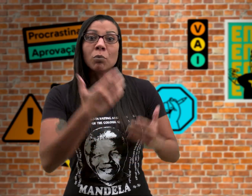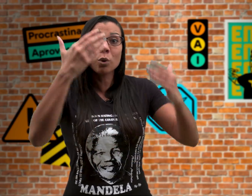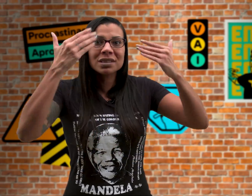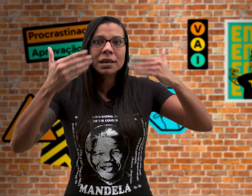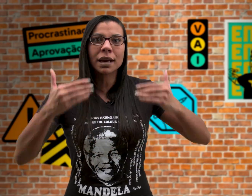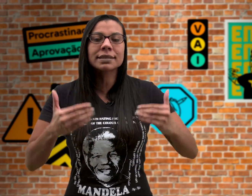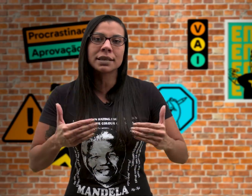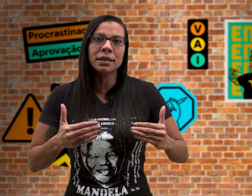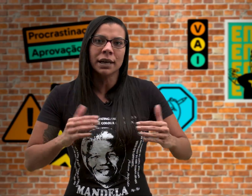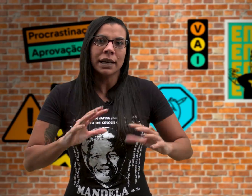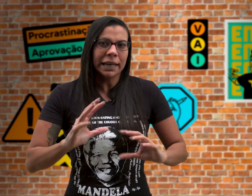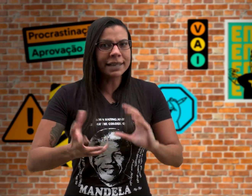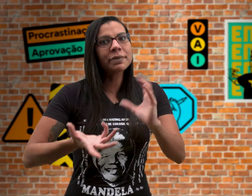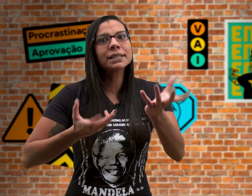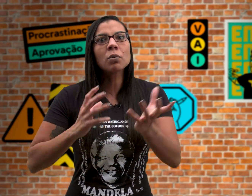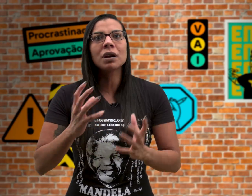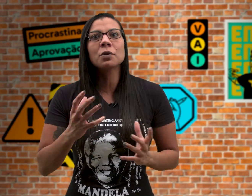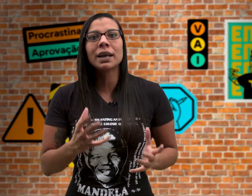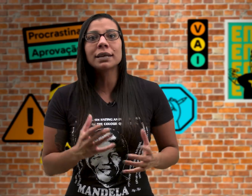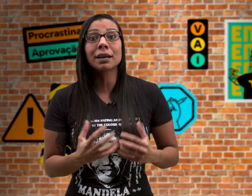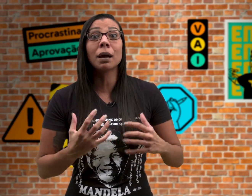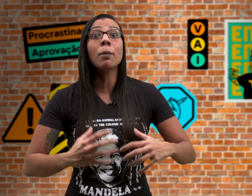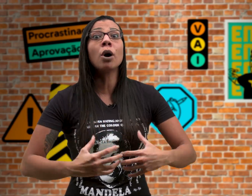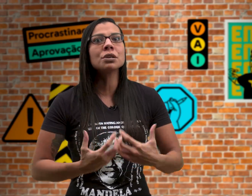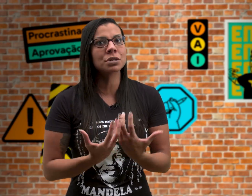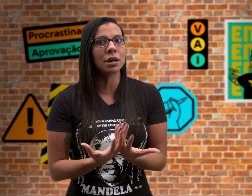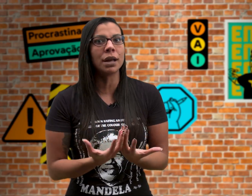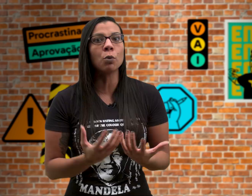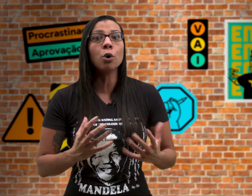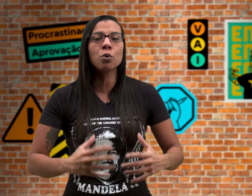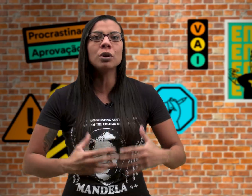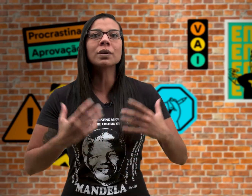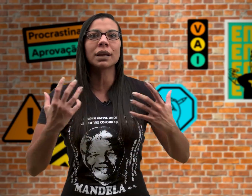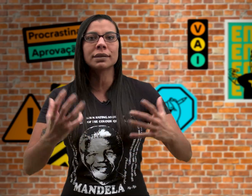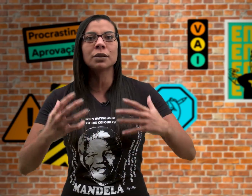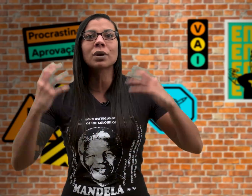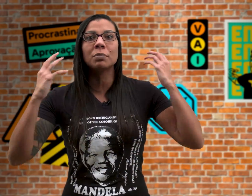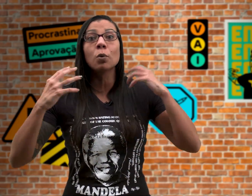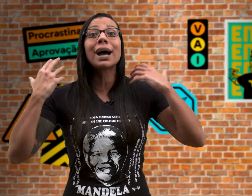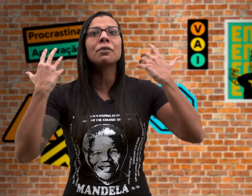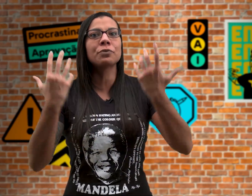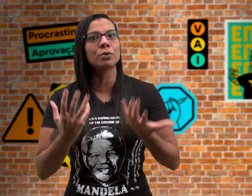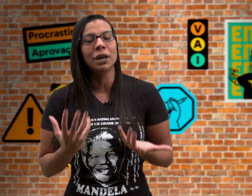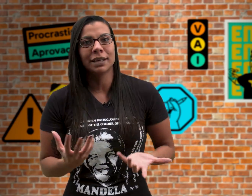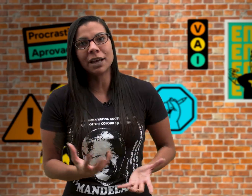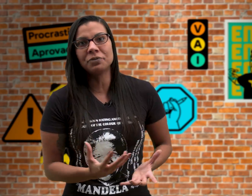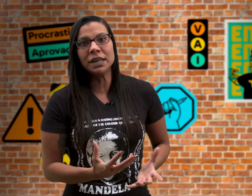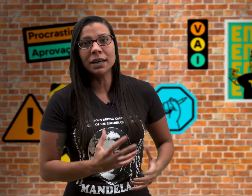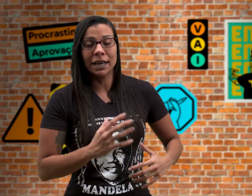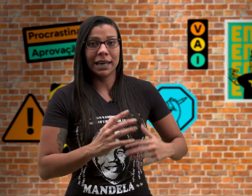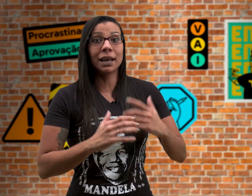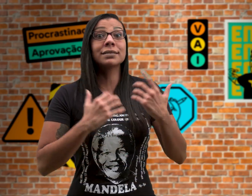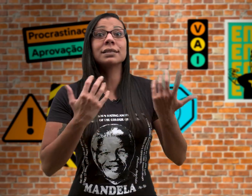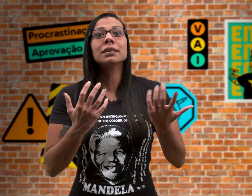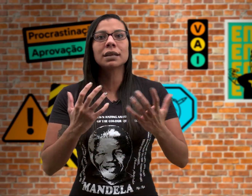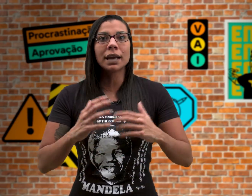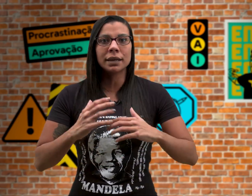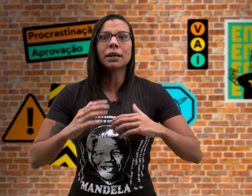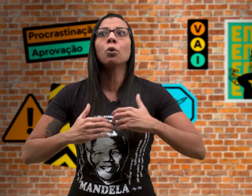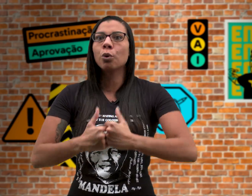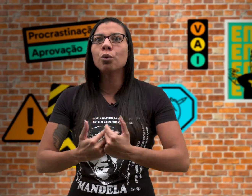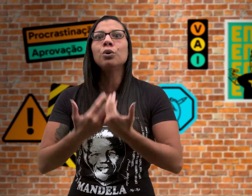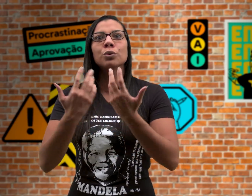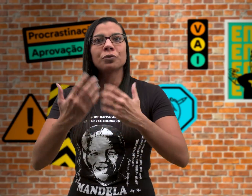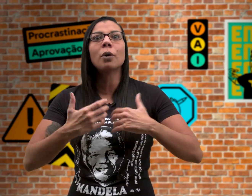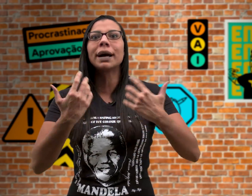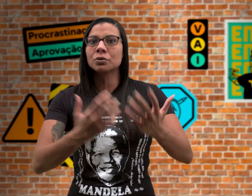perspectiva da música em si, né, se você nunca viu a letra, ela mostra, né, o orgulho que ela tem do cabelo afro da filha. Ela cita, né, que